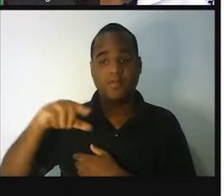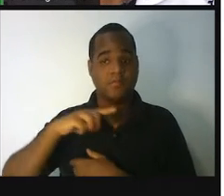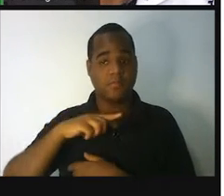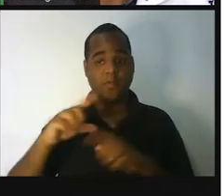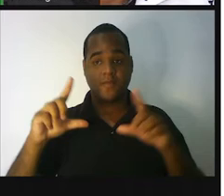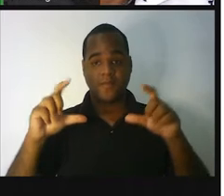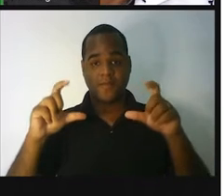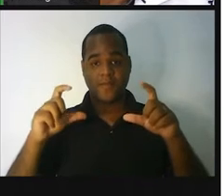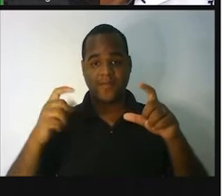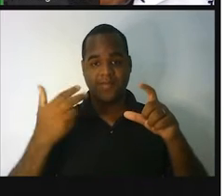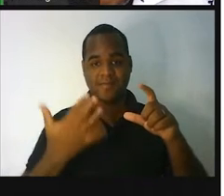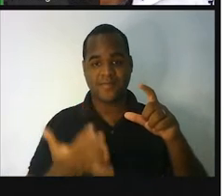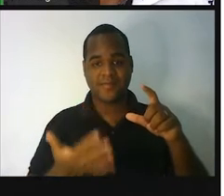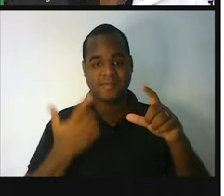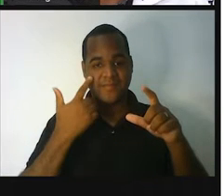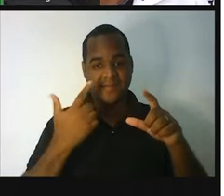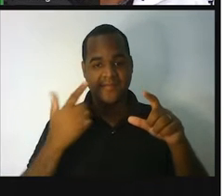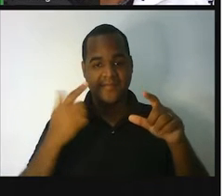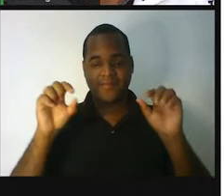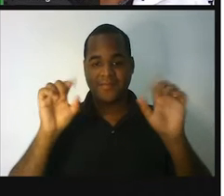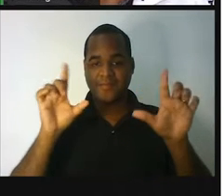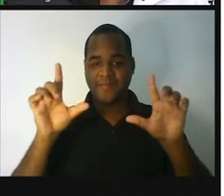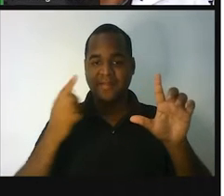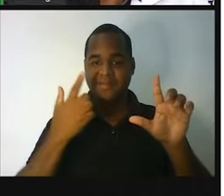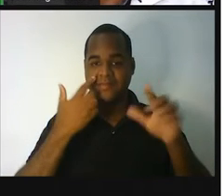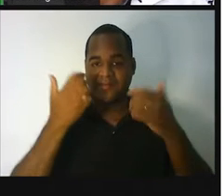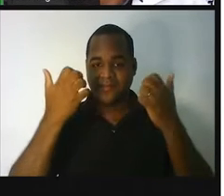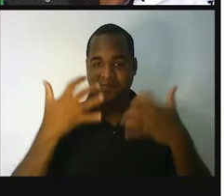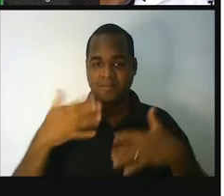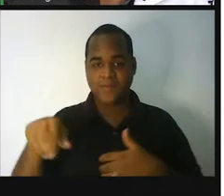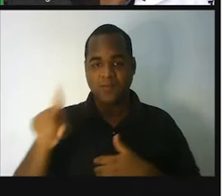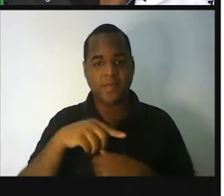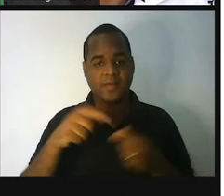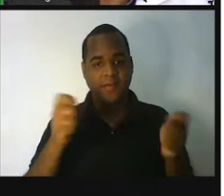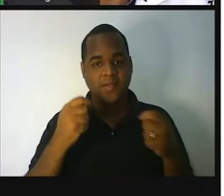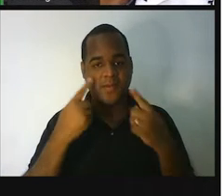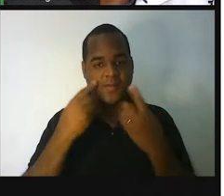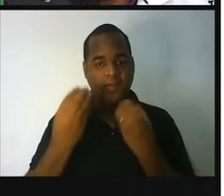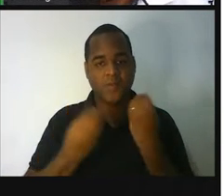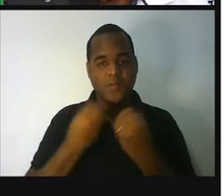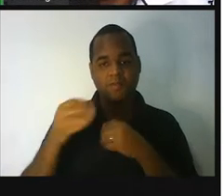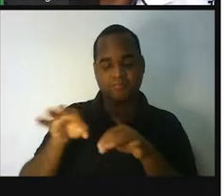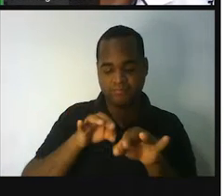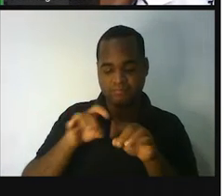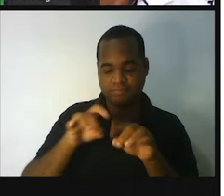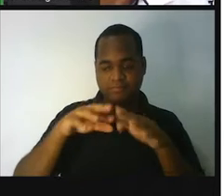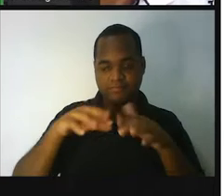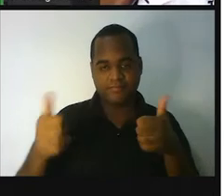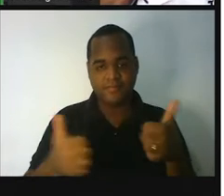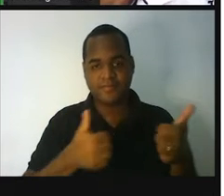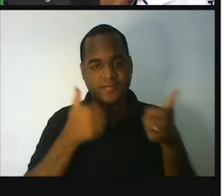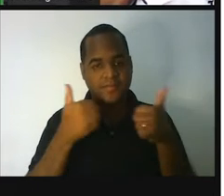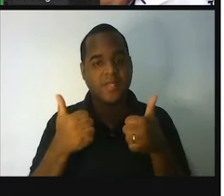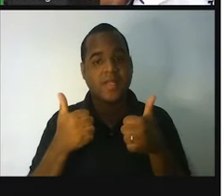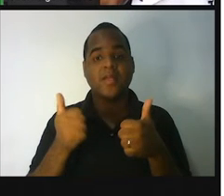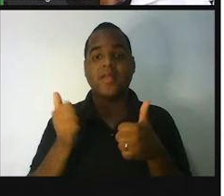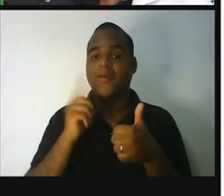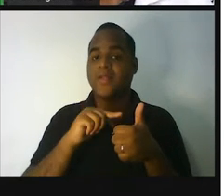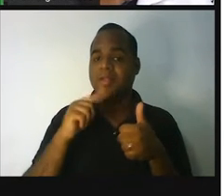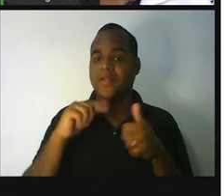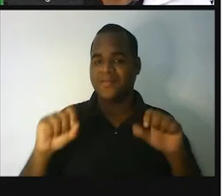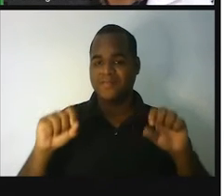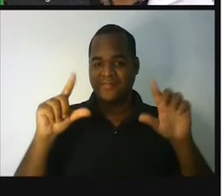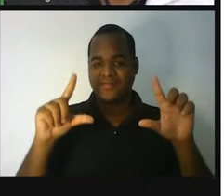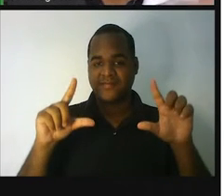imagens que eu ia colocando na tela e a gente ia descobrir qual era a forma mais adequada de medir aqui fica aparecendo na tela